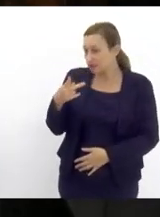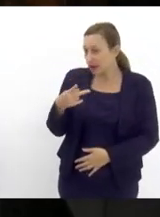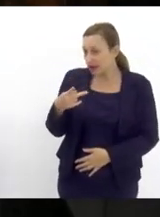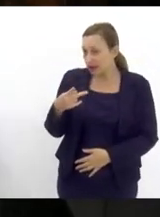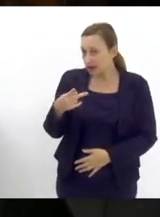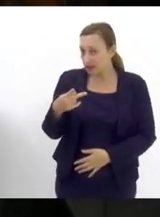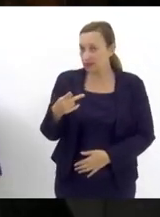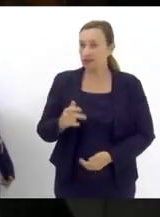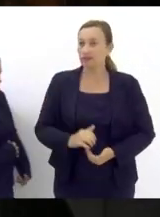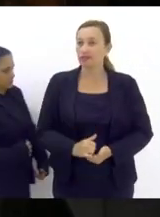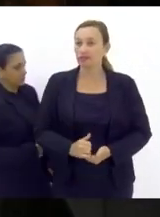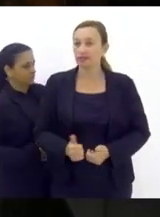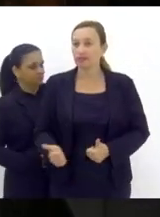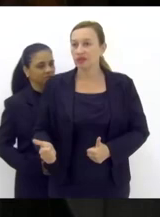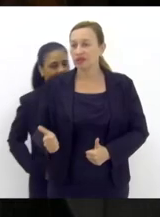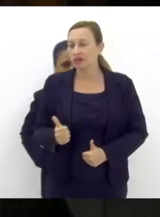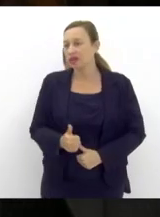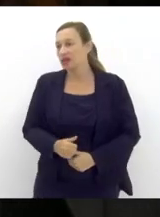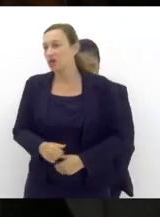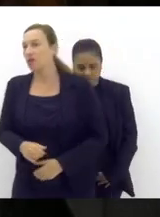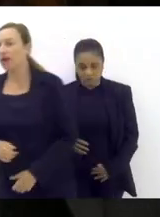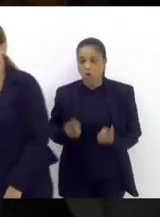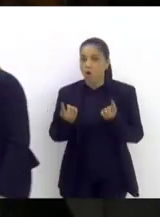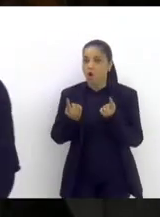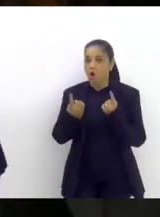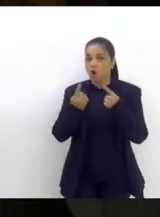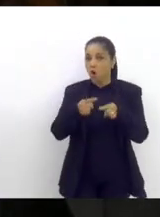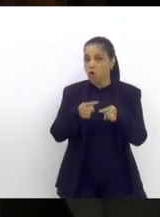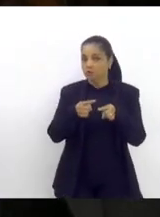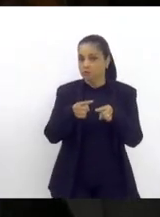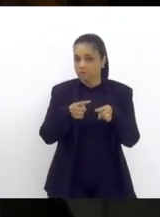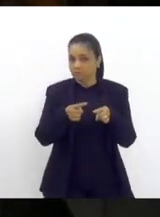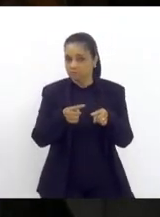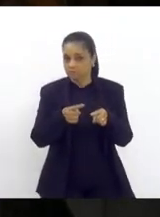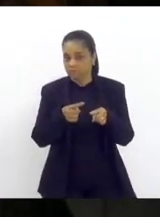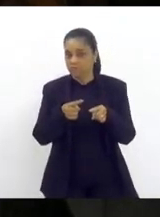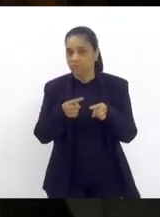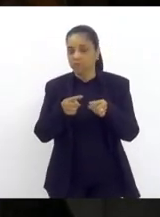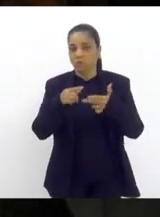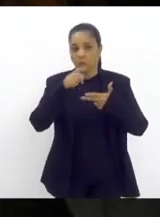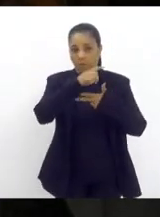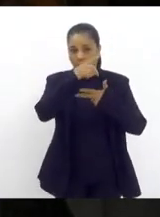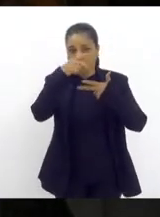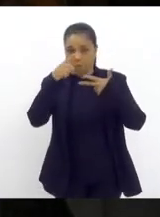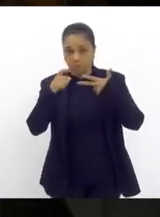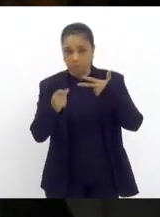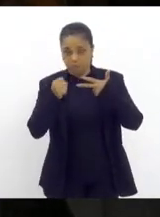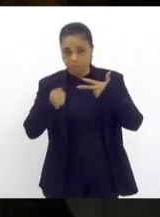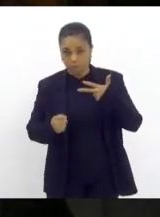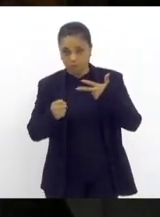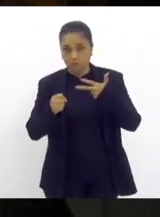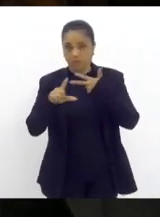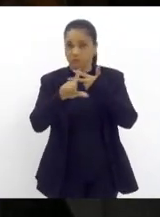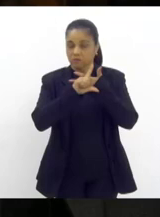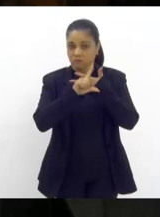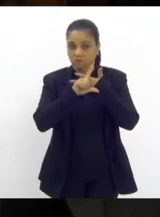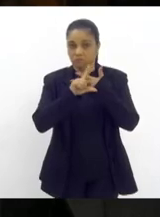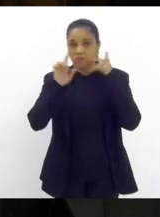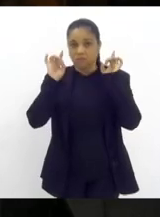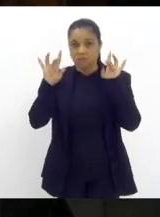sejam combatidas pelo poder legislativo em especial